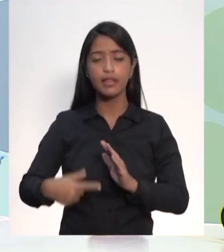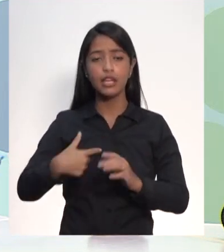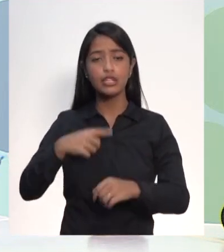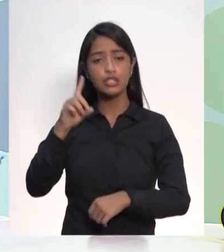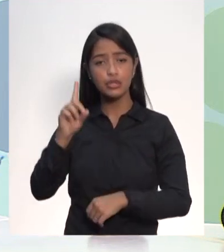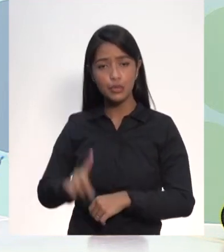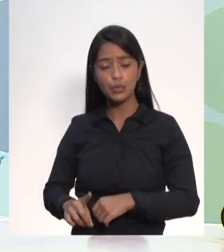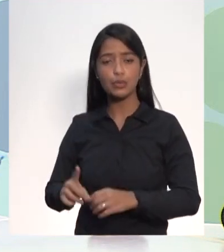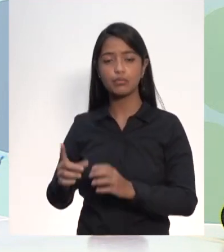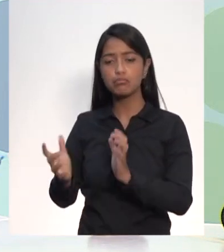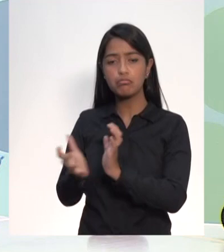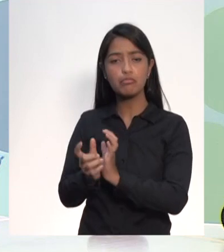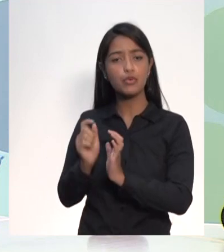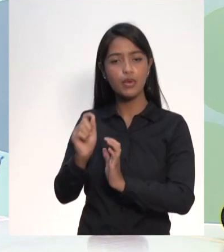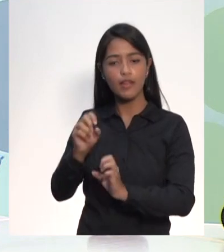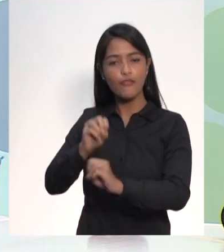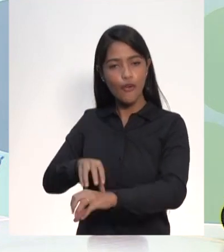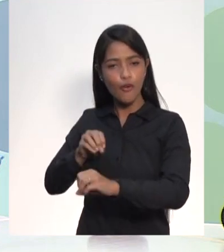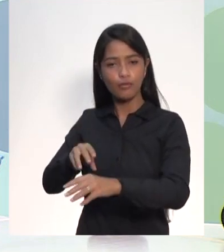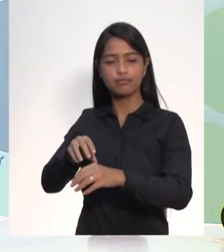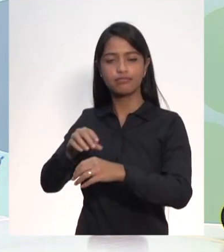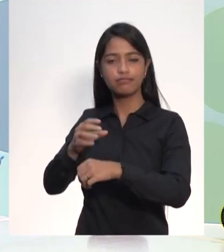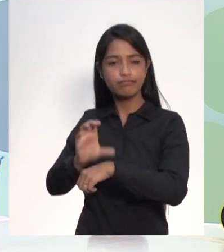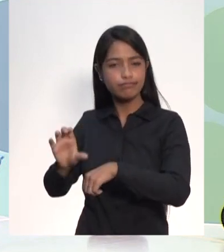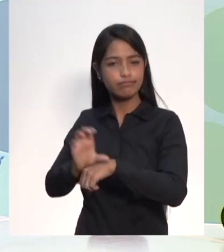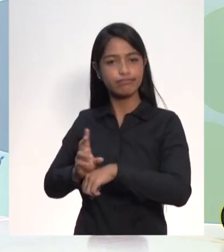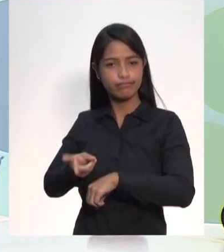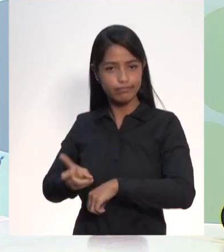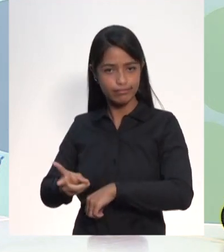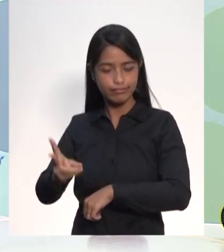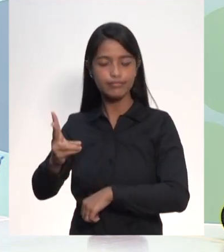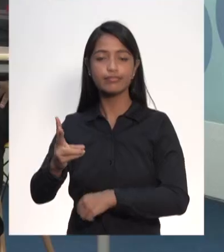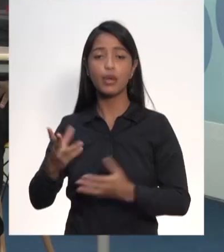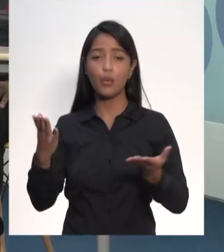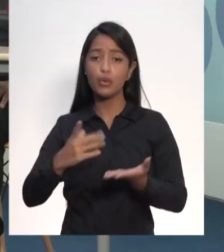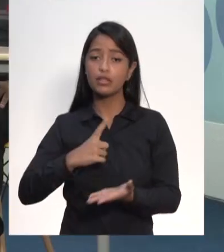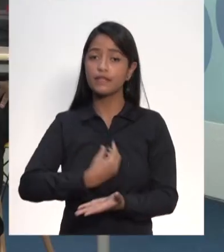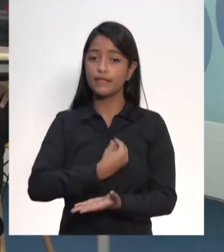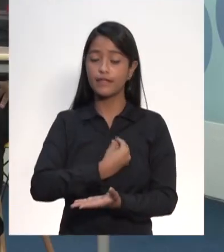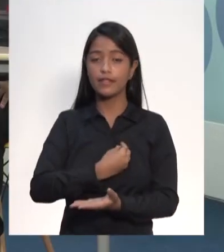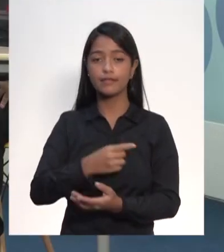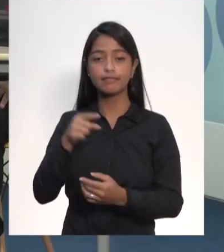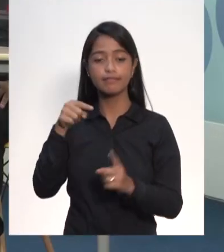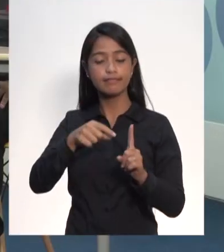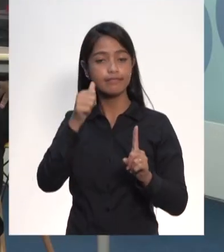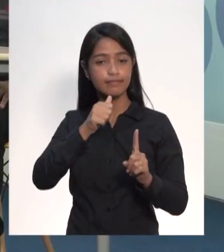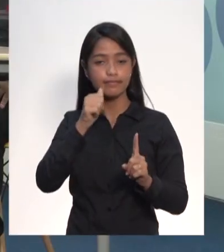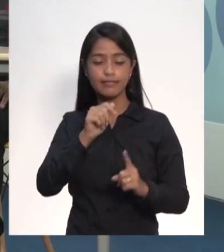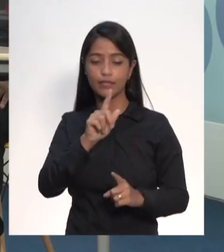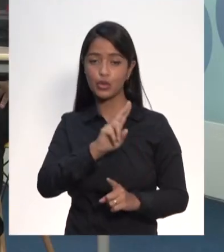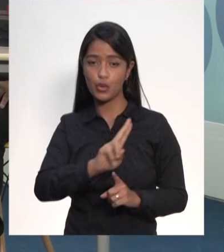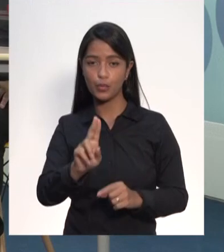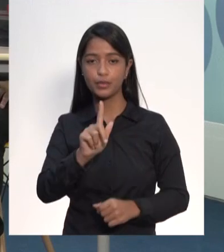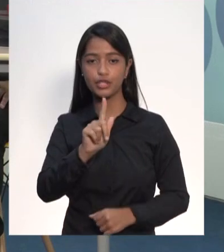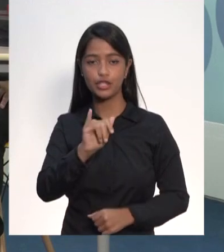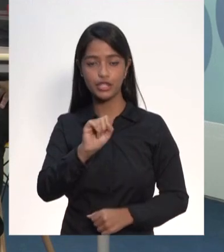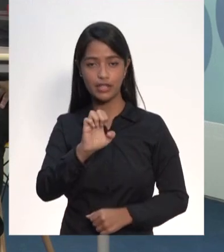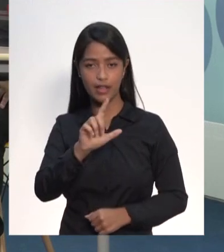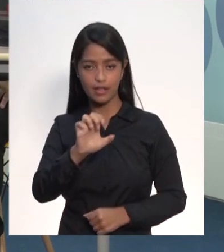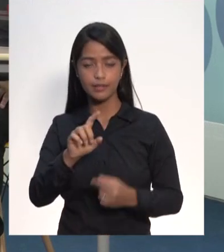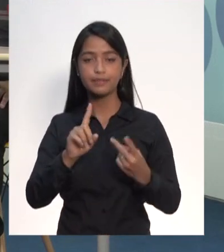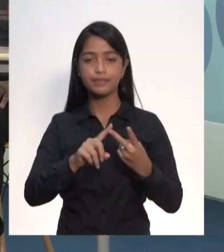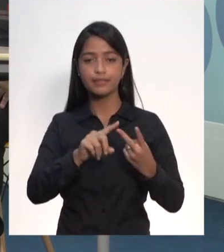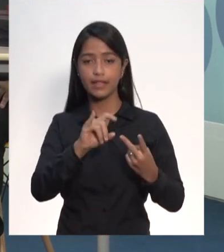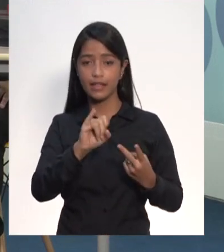Formação Continuada. Contamos com a presença aqui hoje da Gisele e do Isaac, equipe técnica da COPET, Ciências